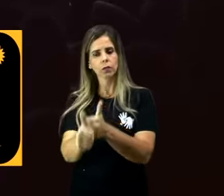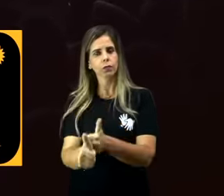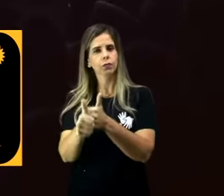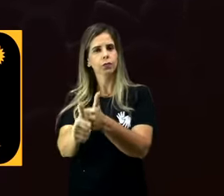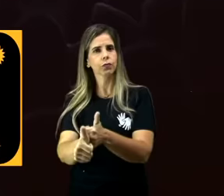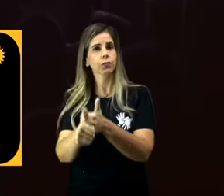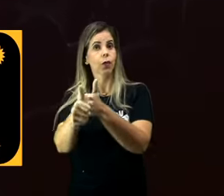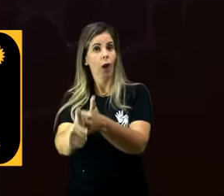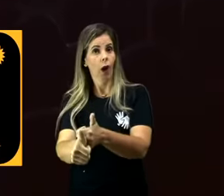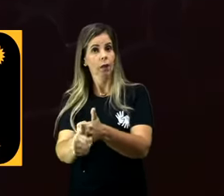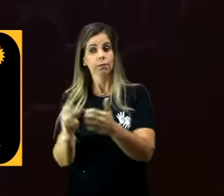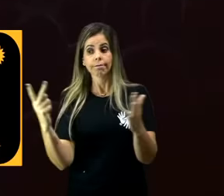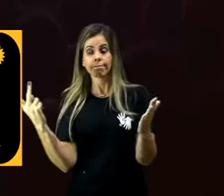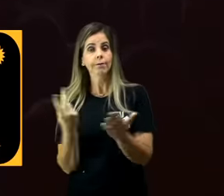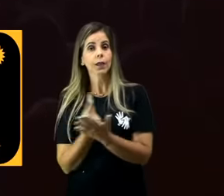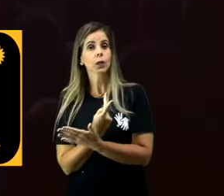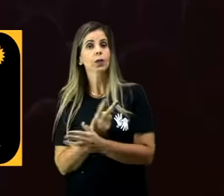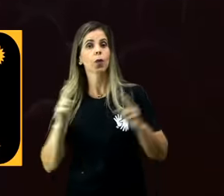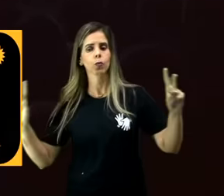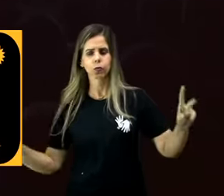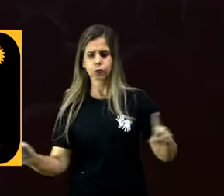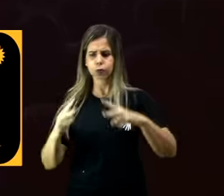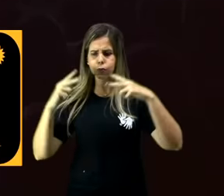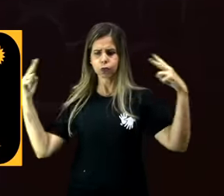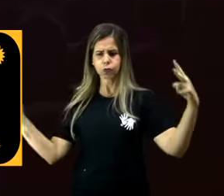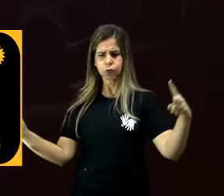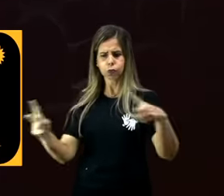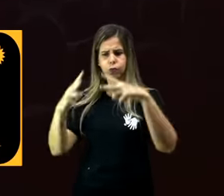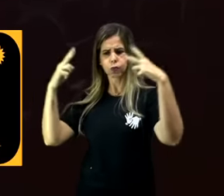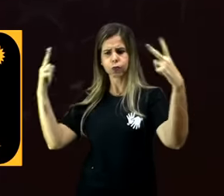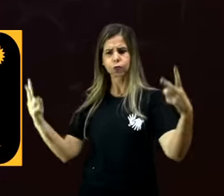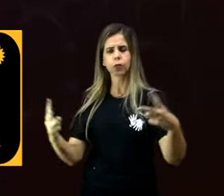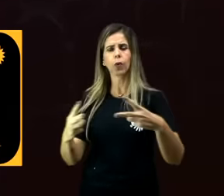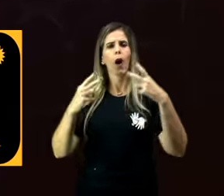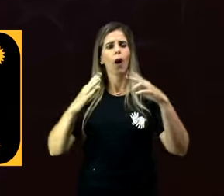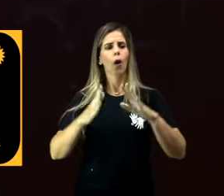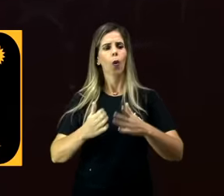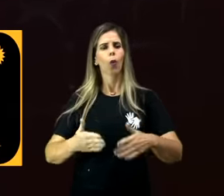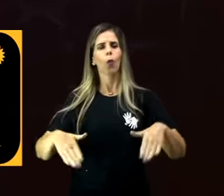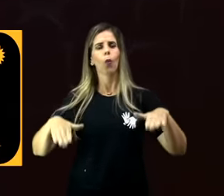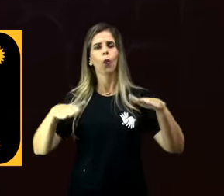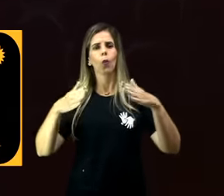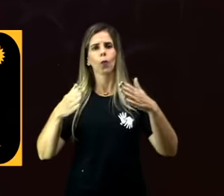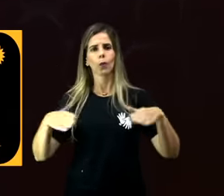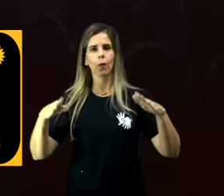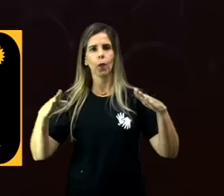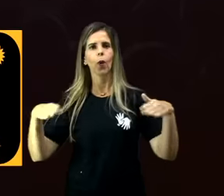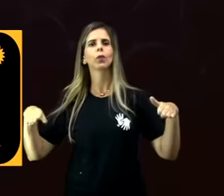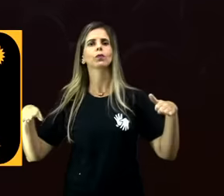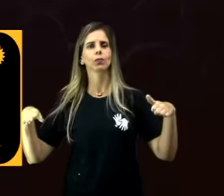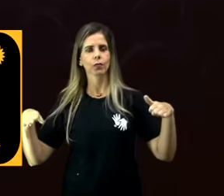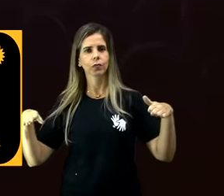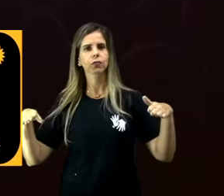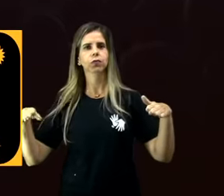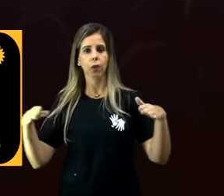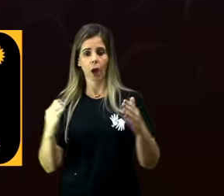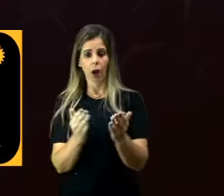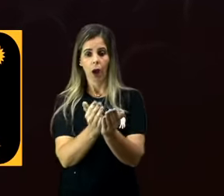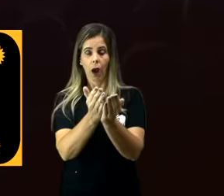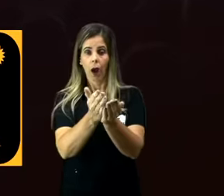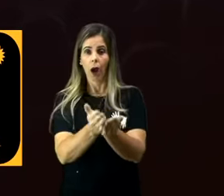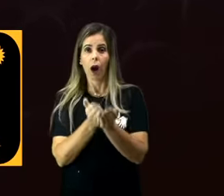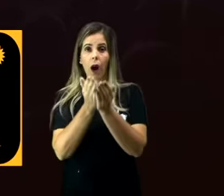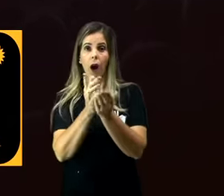forte vendaval e as ondas se lançavam sobre os barcos, de forma que esse foi se enchendo de água. Jesus está